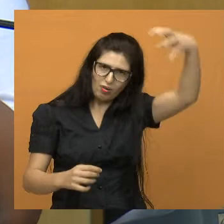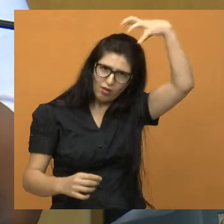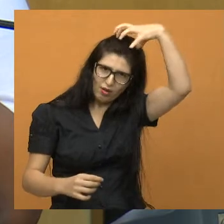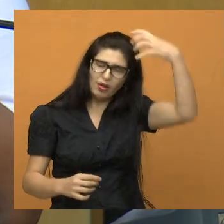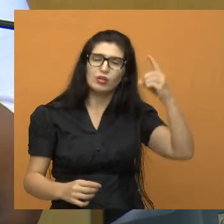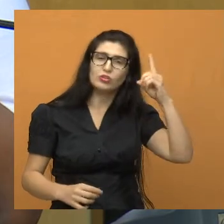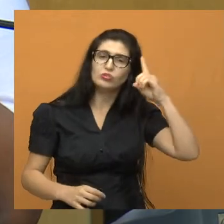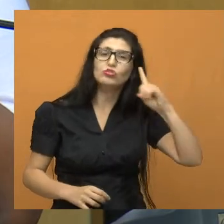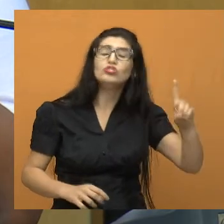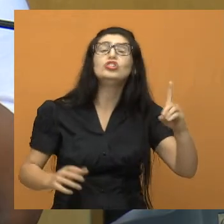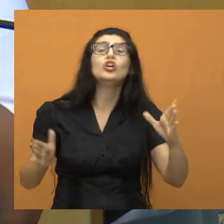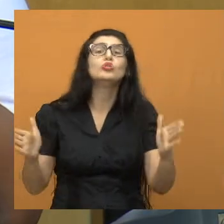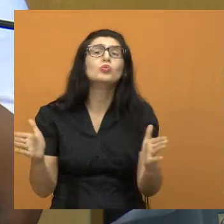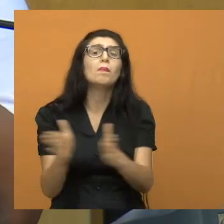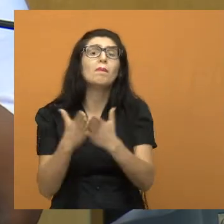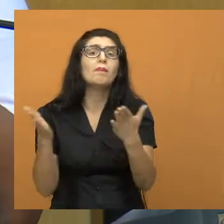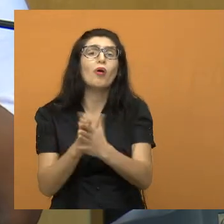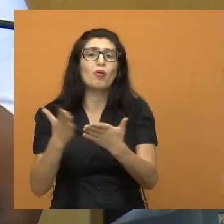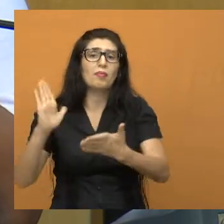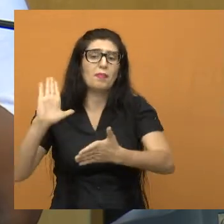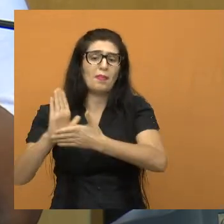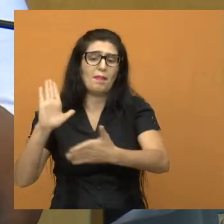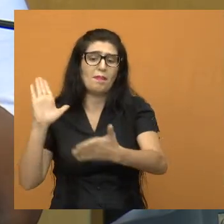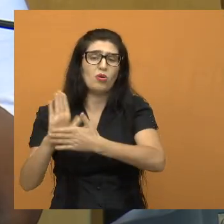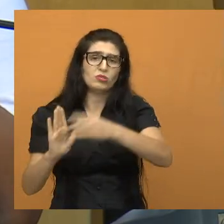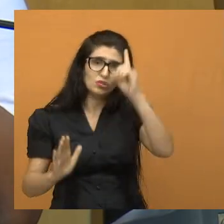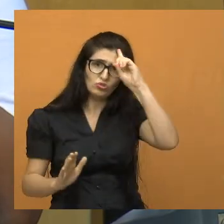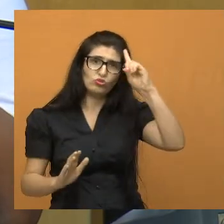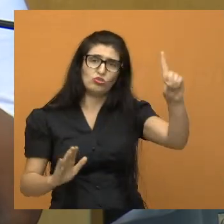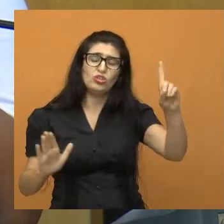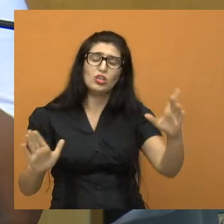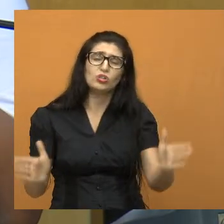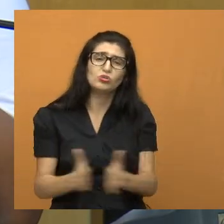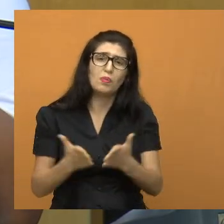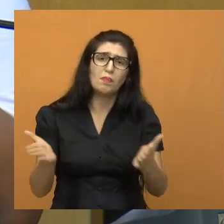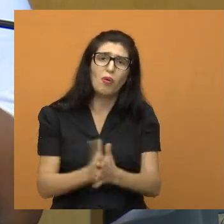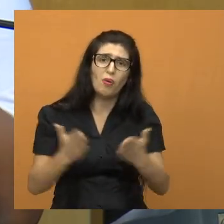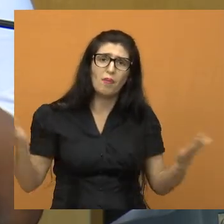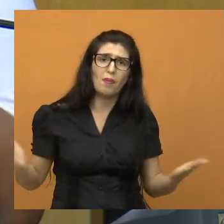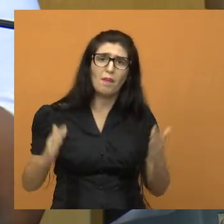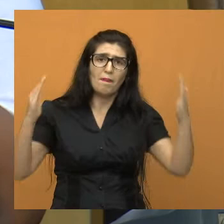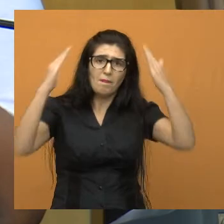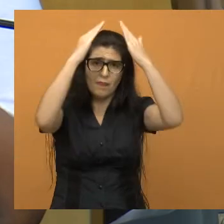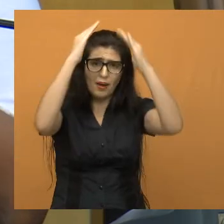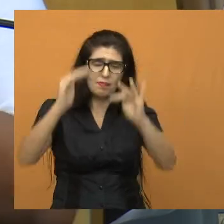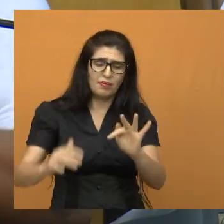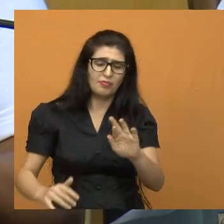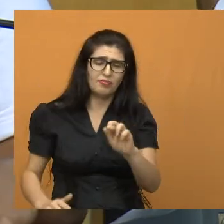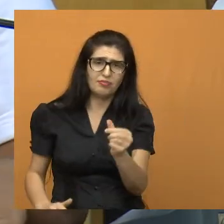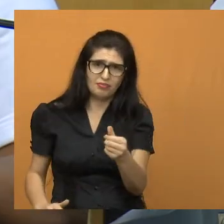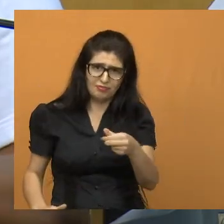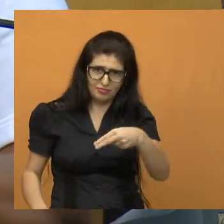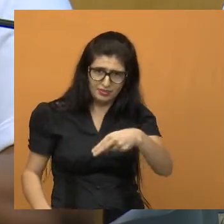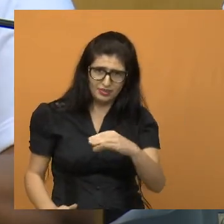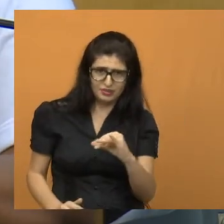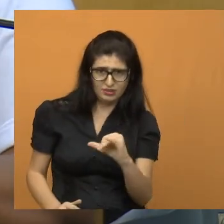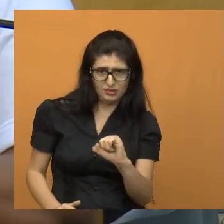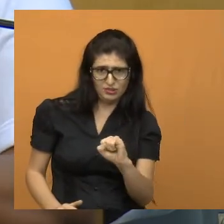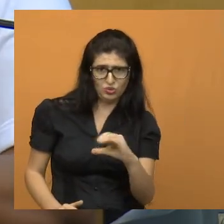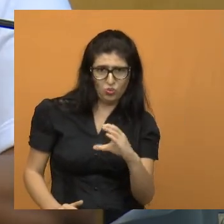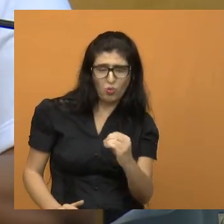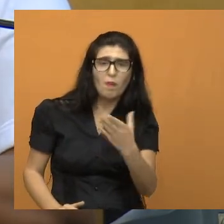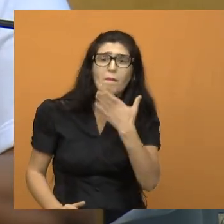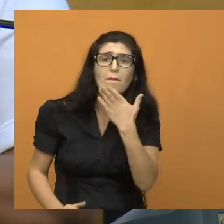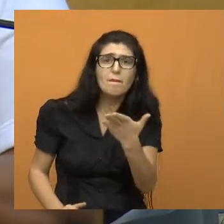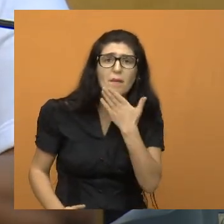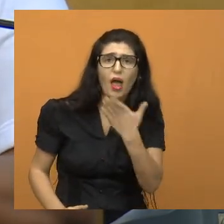uma celebração que o Papa Francisco está solicitando, meio que, ele não solicita, né? Ele já